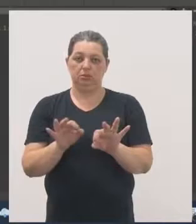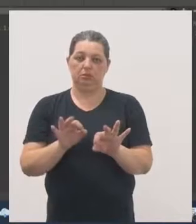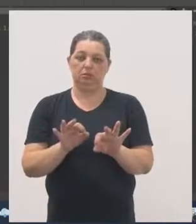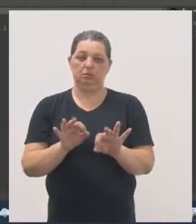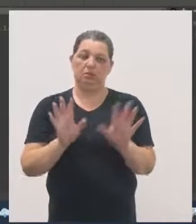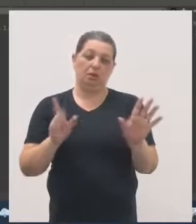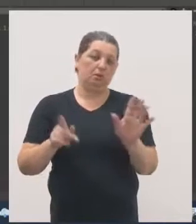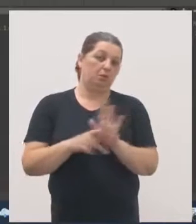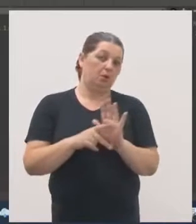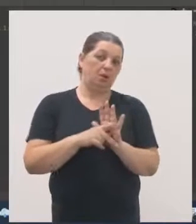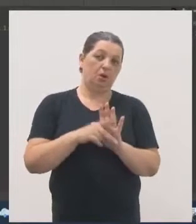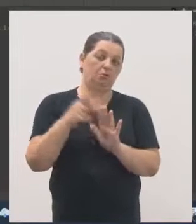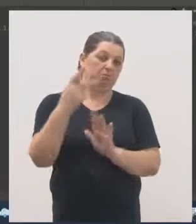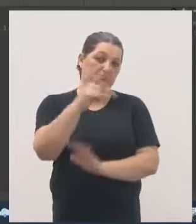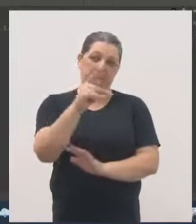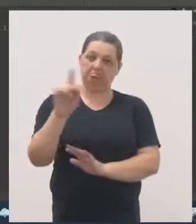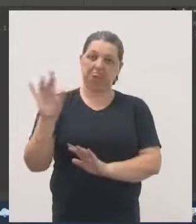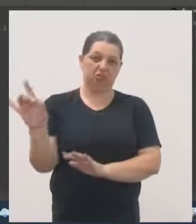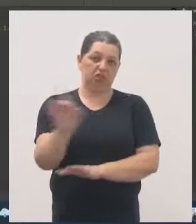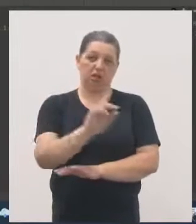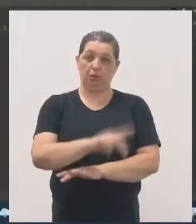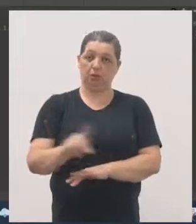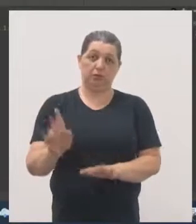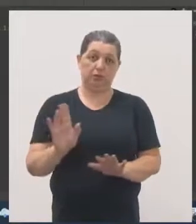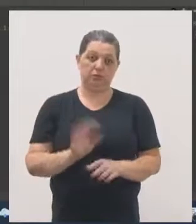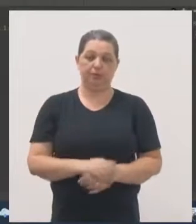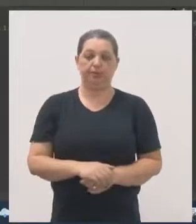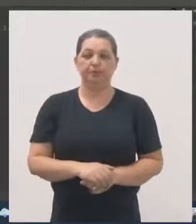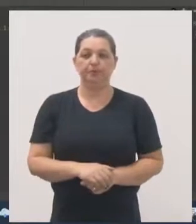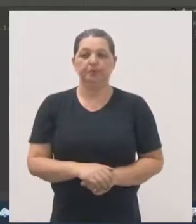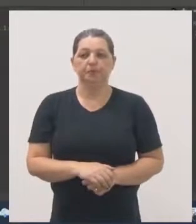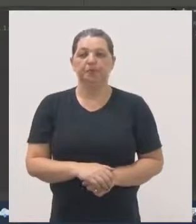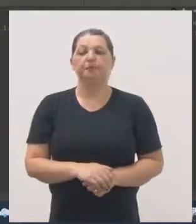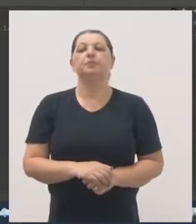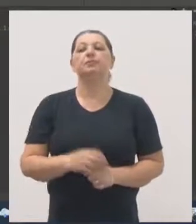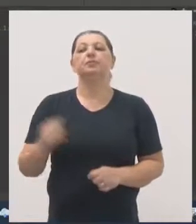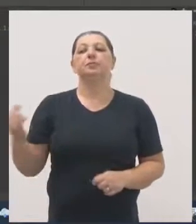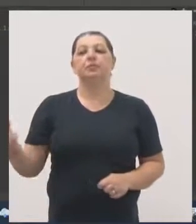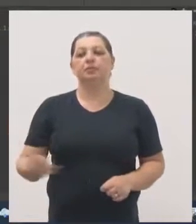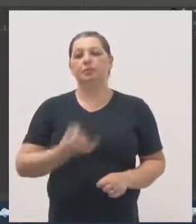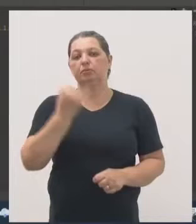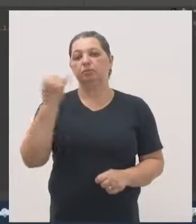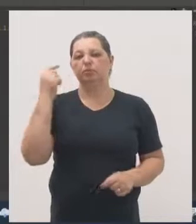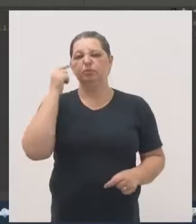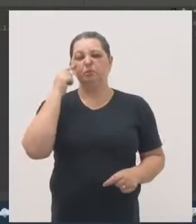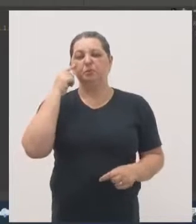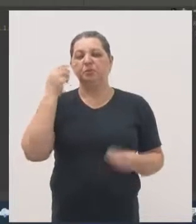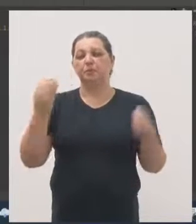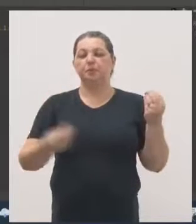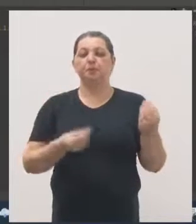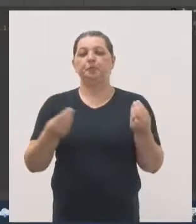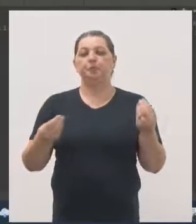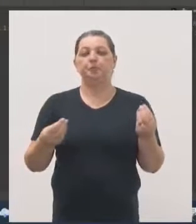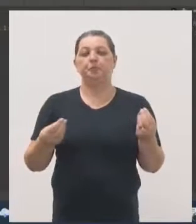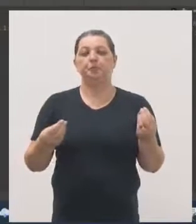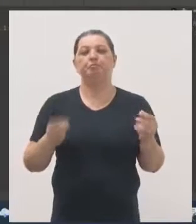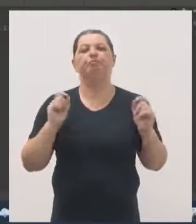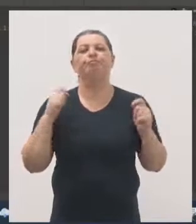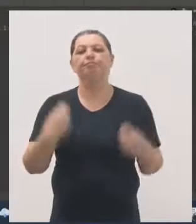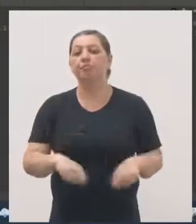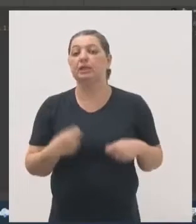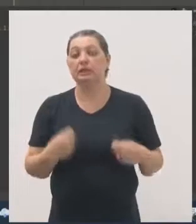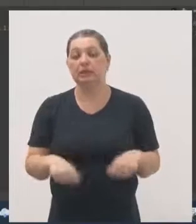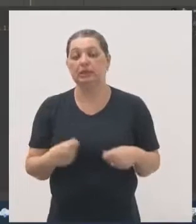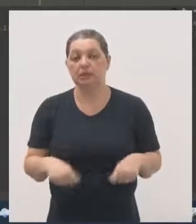conta da criatividade de cada professor. Ô, Giovanni, é importante, então vamos pensar agora, então vamos falar o que